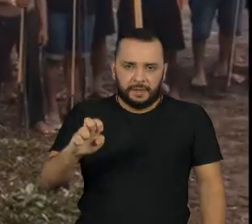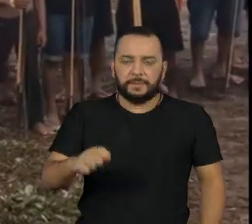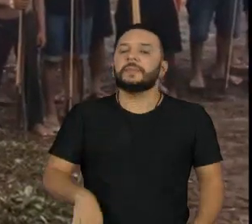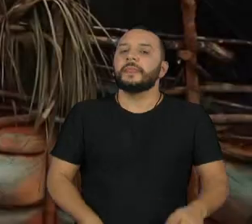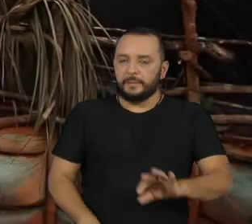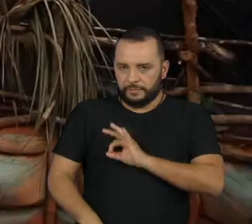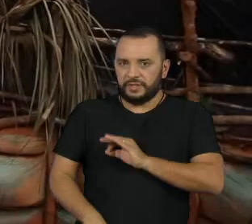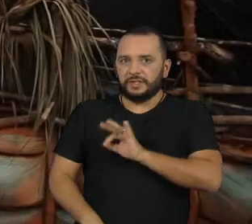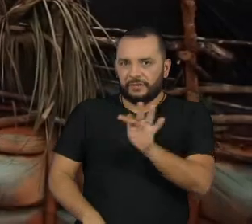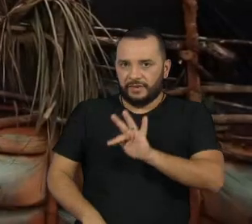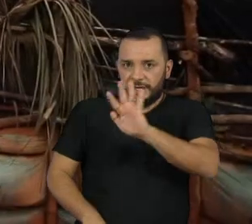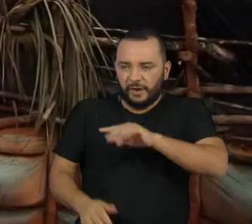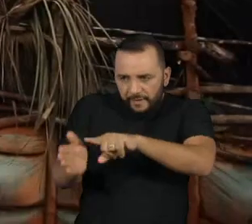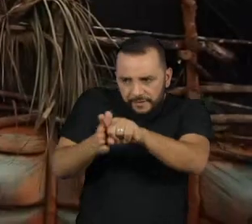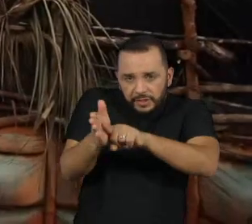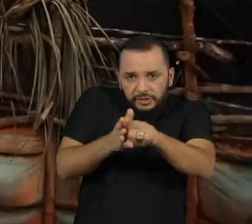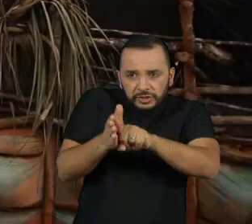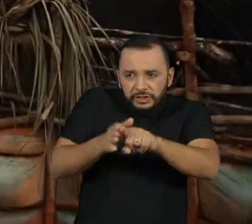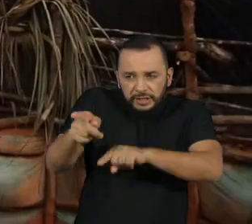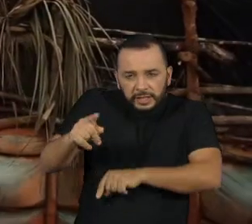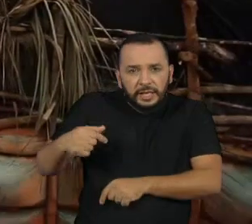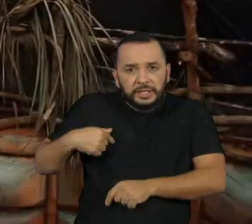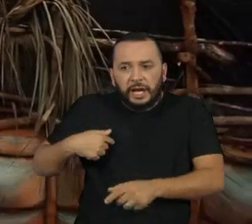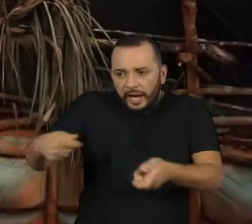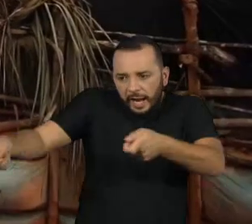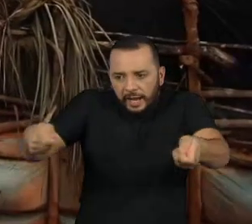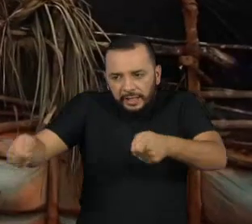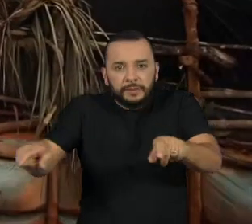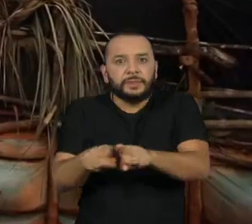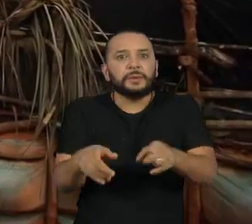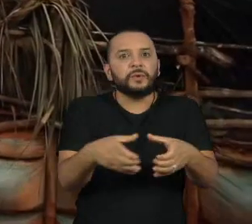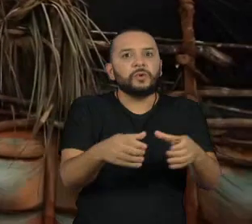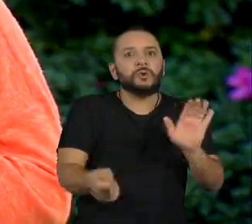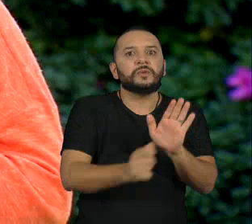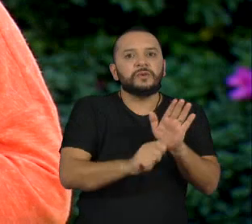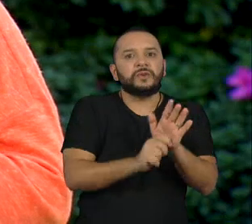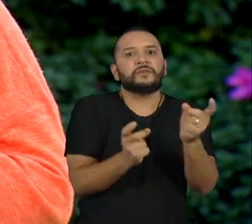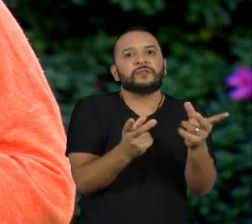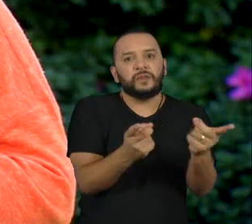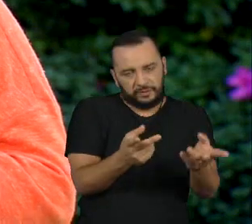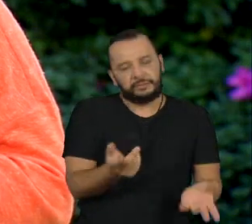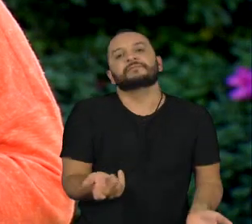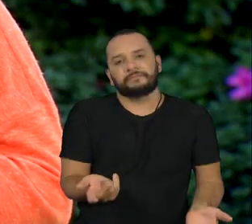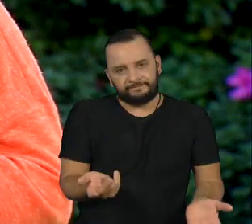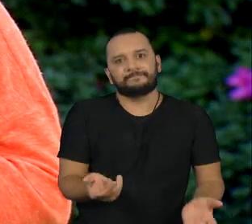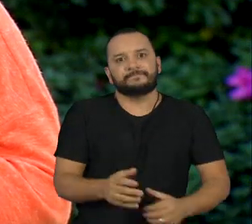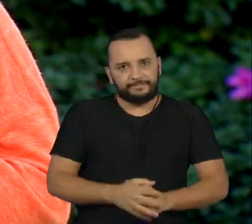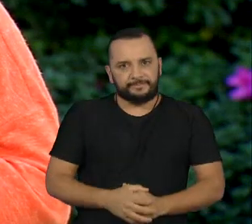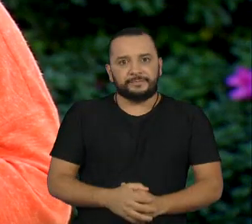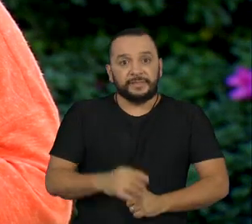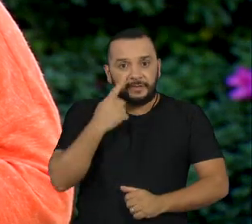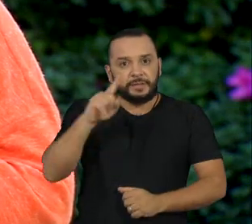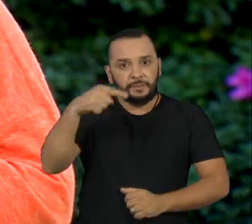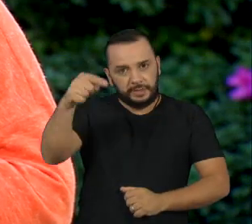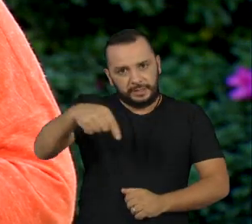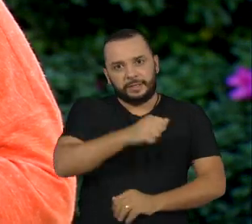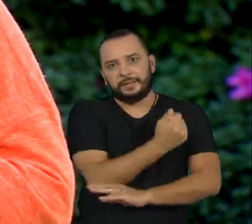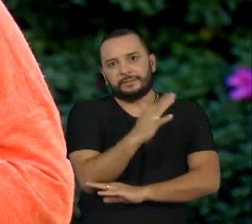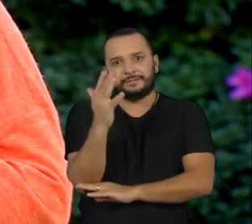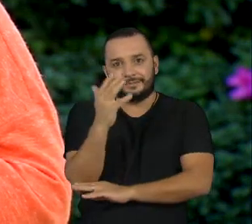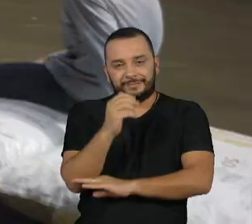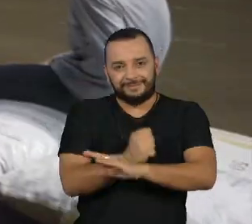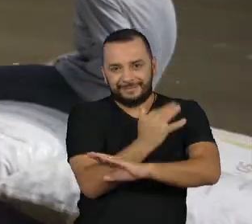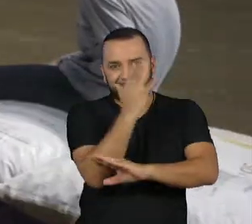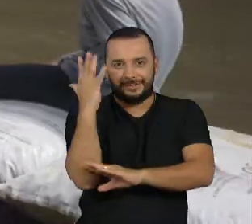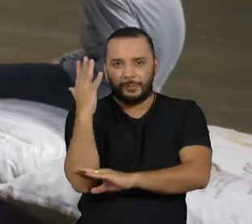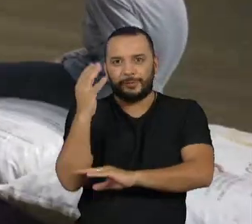entre o garimpo ilegal e o narcotráfico. E você acompanha logo mais aqui no Repórter